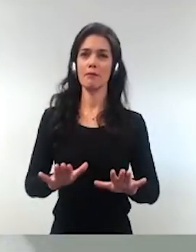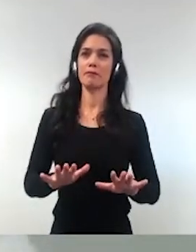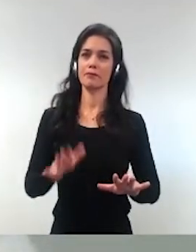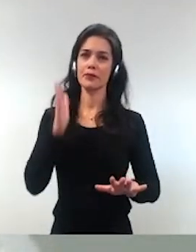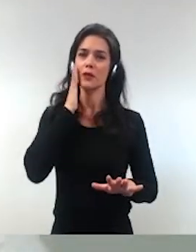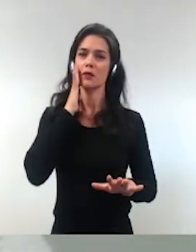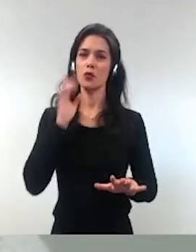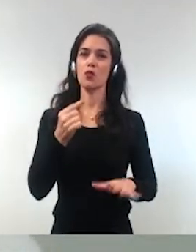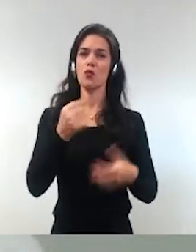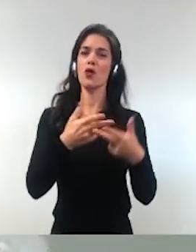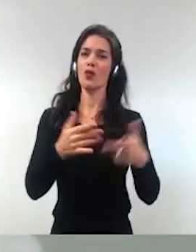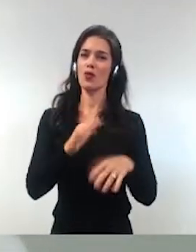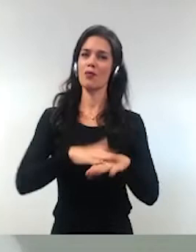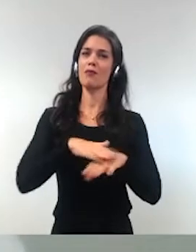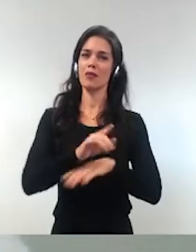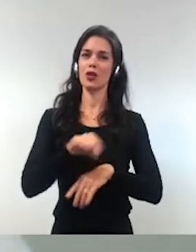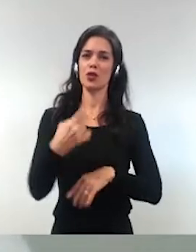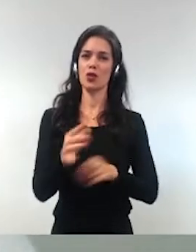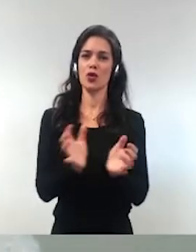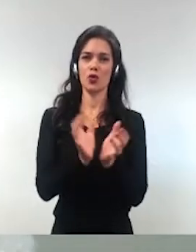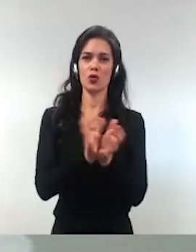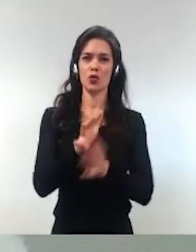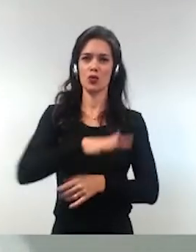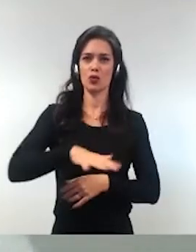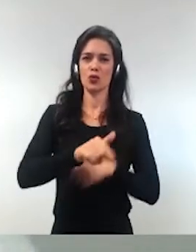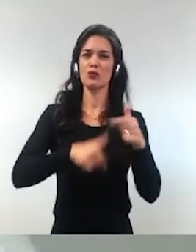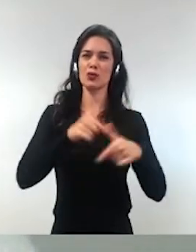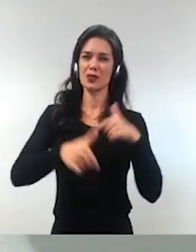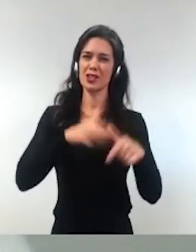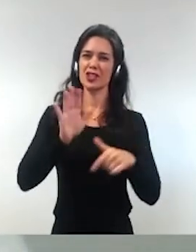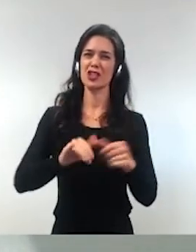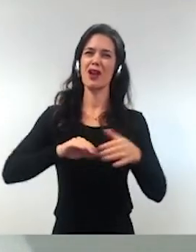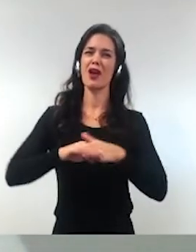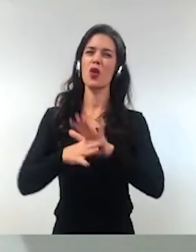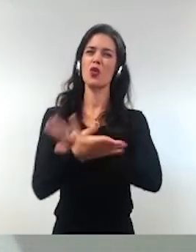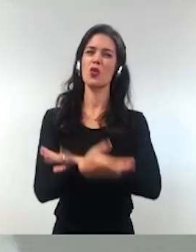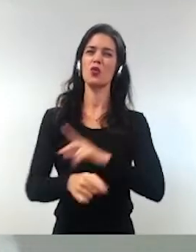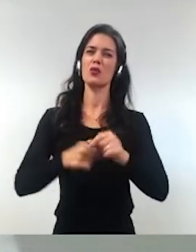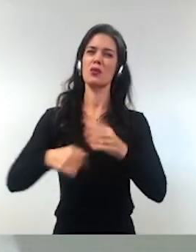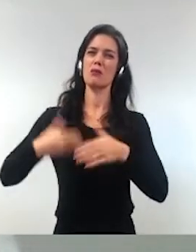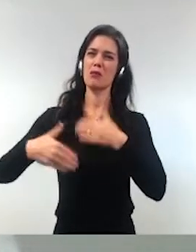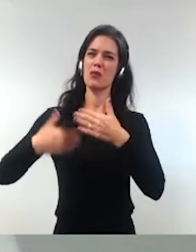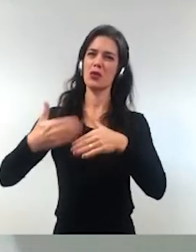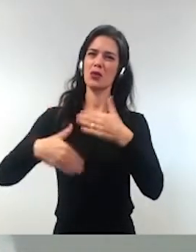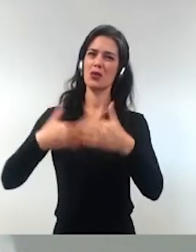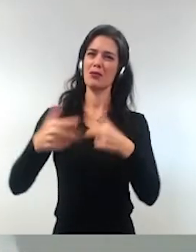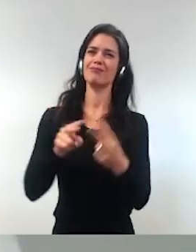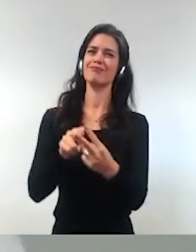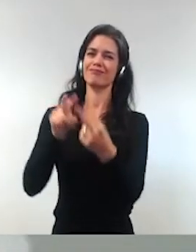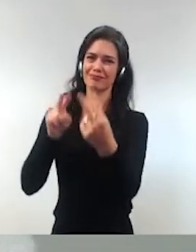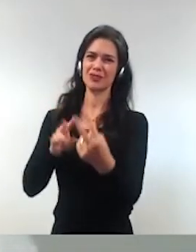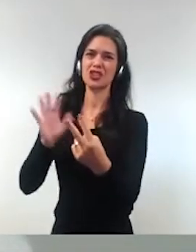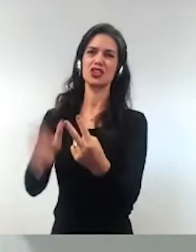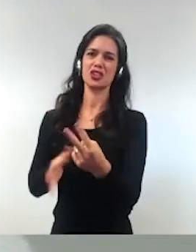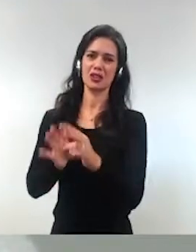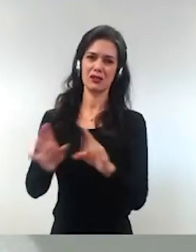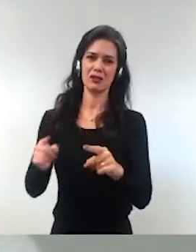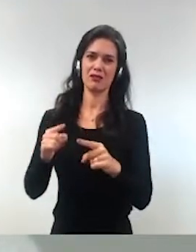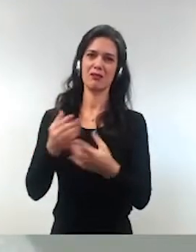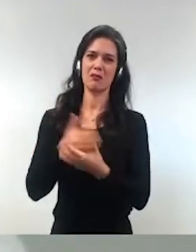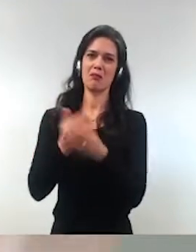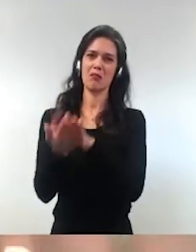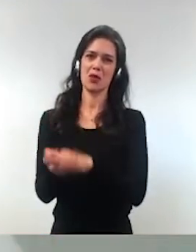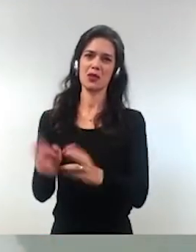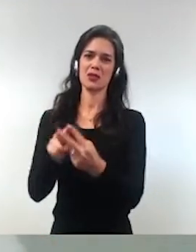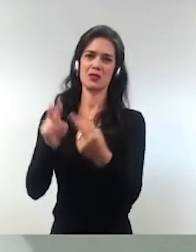questão a mais. Nós, do campo do trabalho, já vínhamos acostumados com o processo judicial eletrônico. Isso porque a Justiça